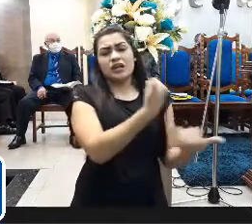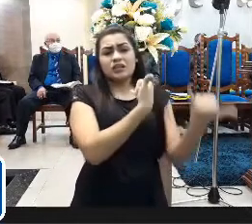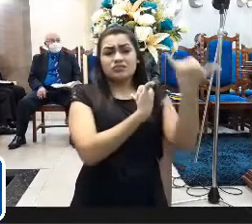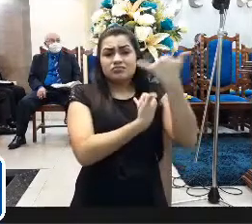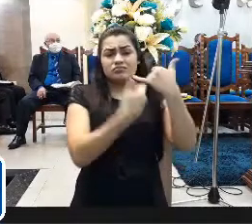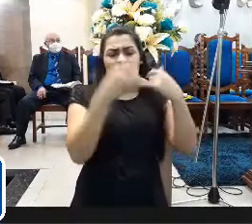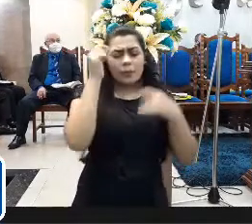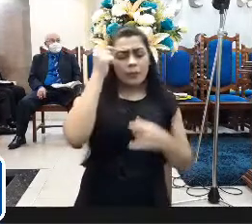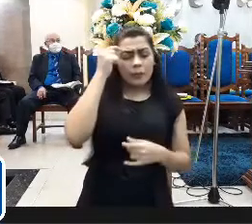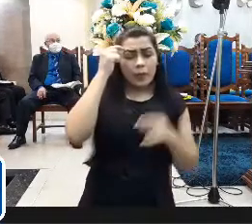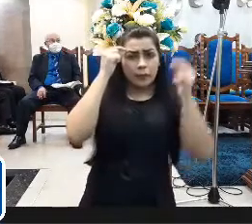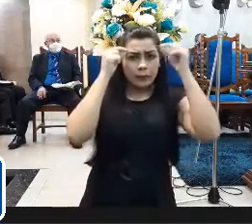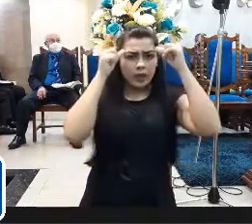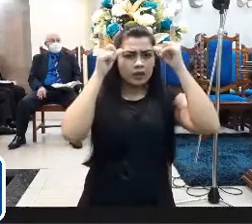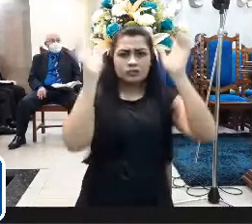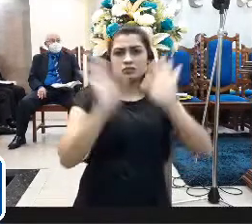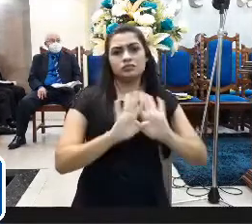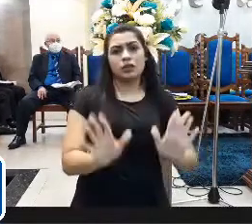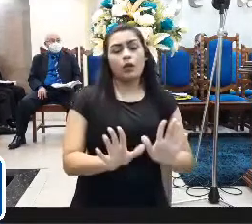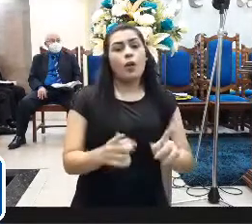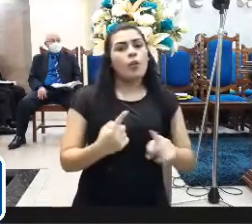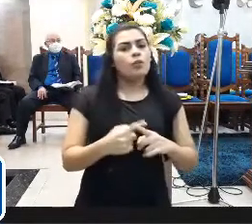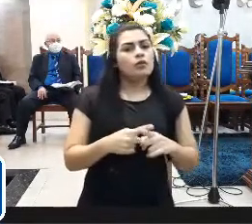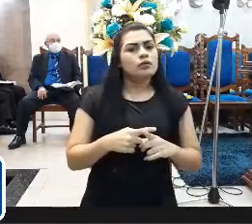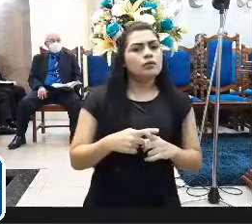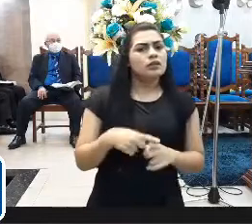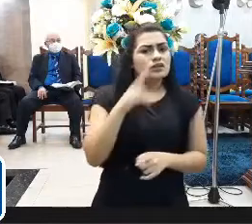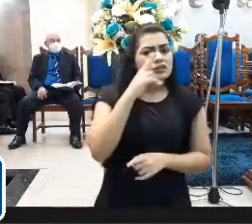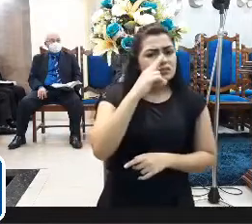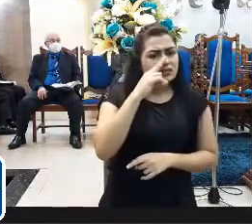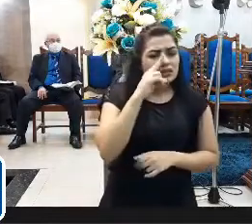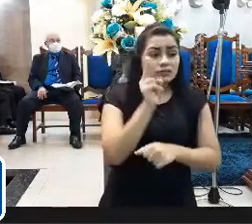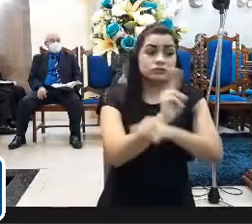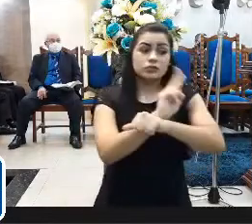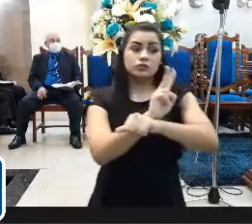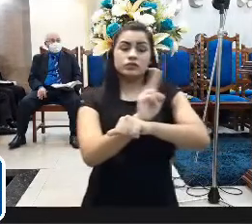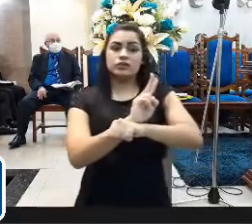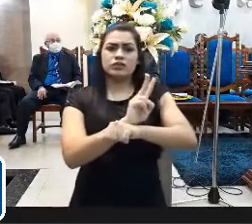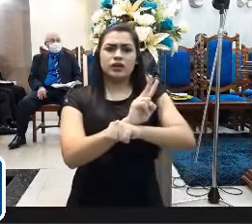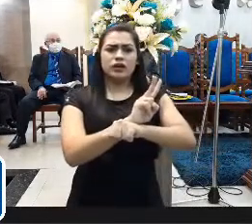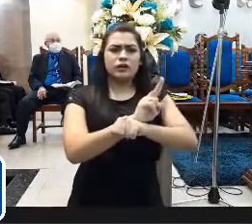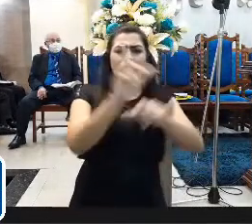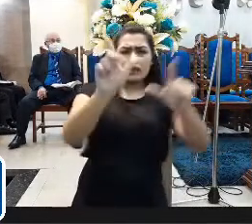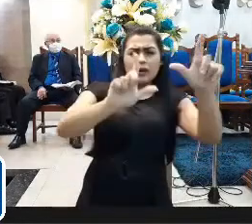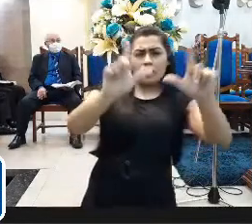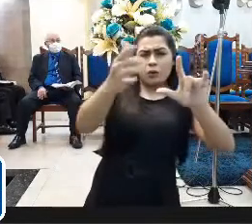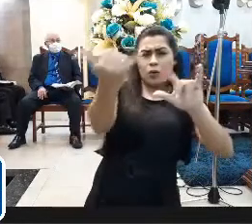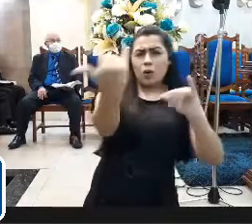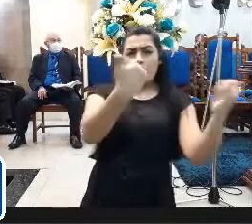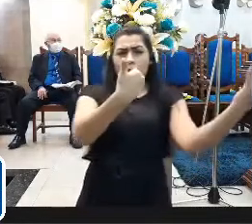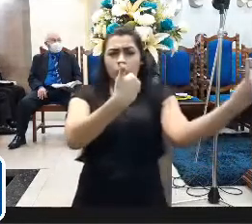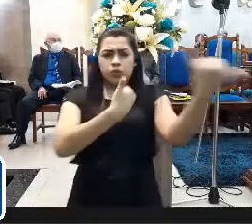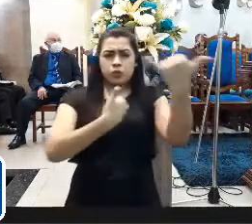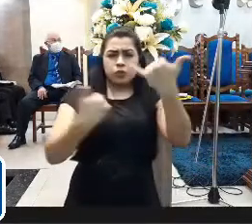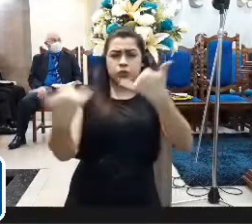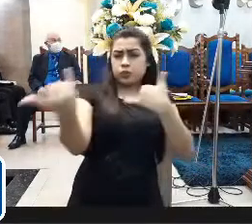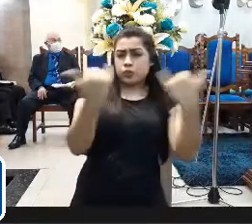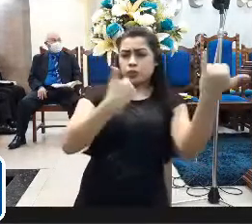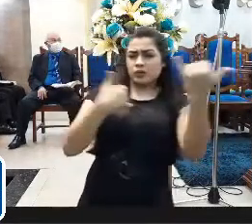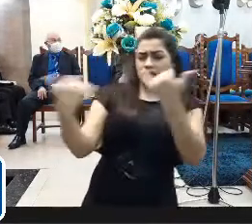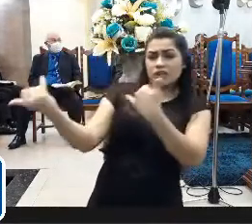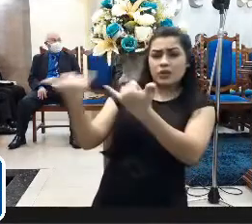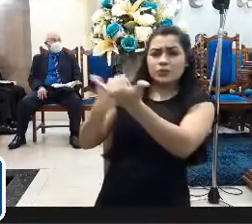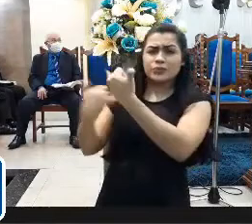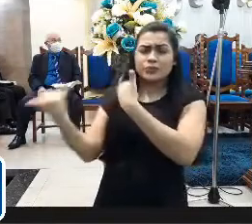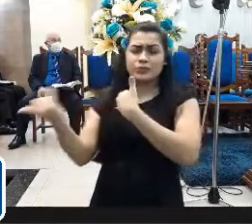irmãos. Porque se o crente não vigiar, é tanta mensagem maligna que vem, não é? Vem de um